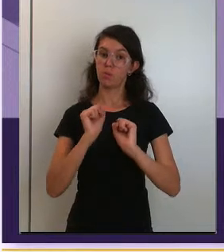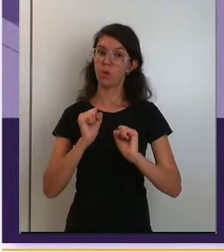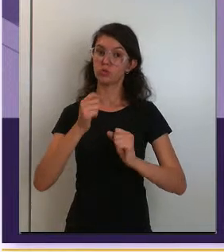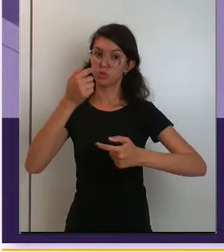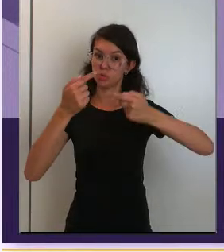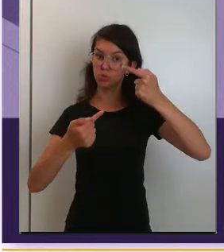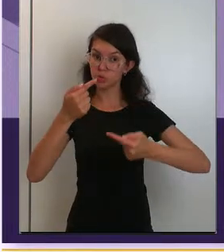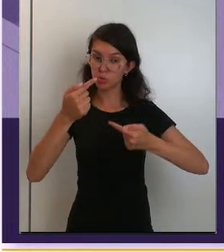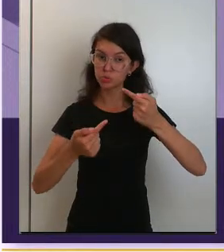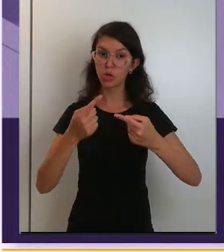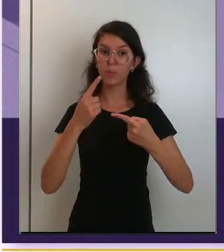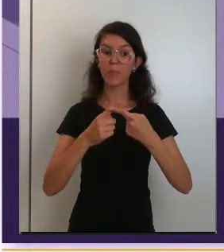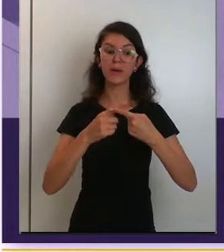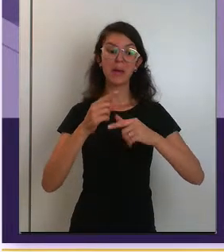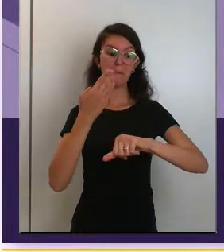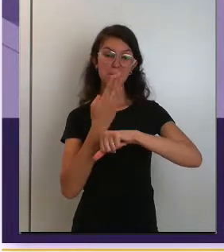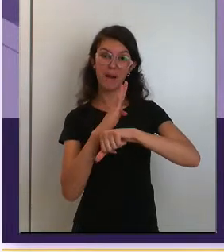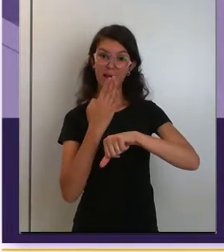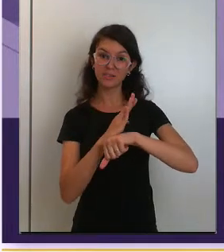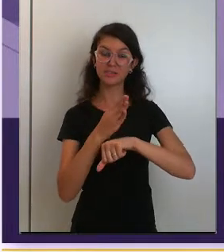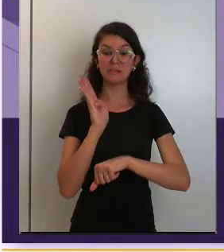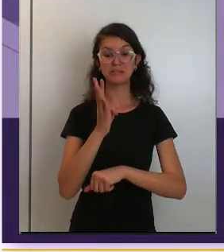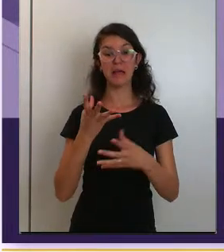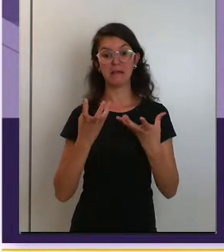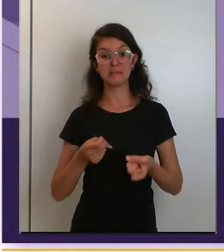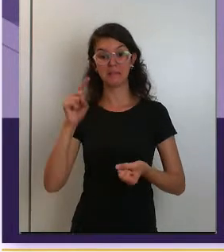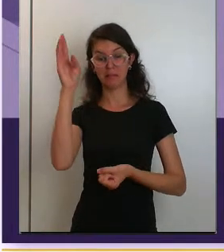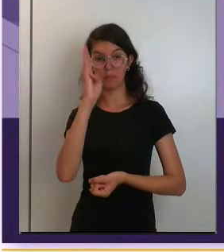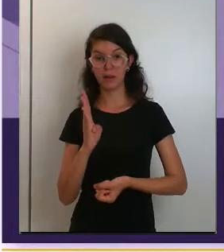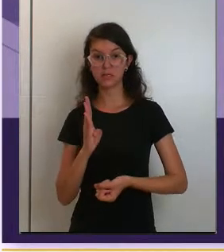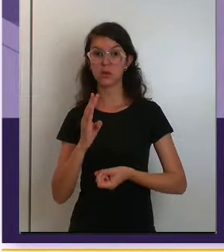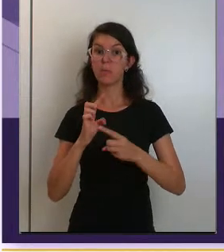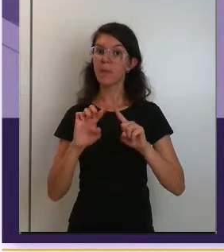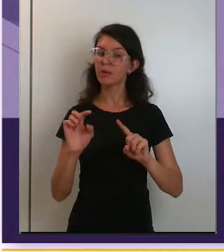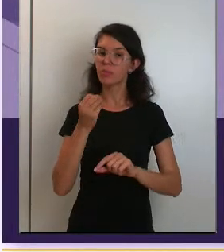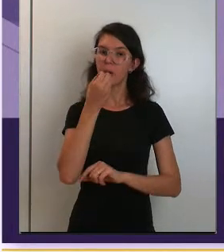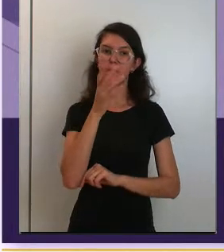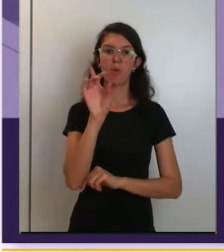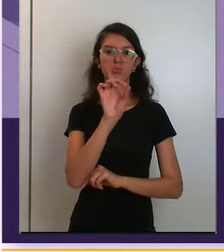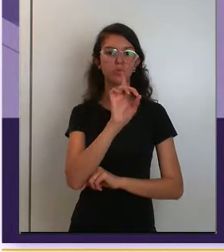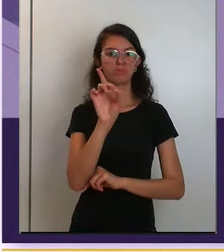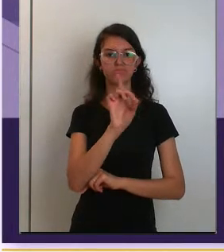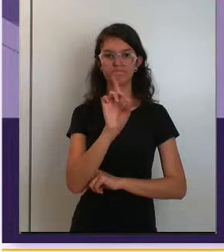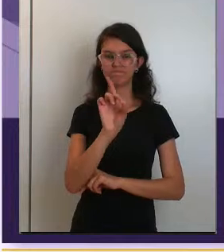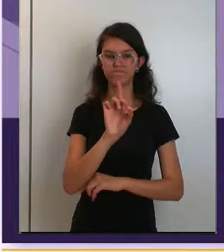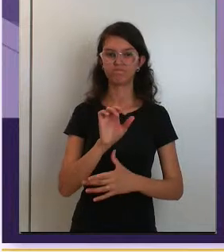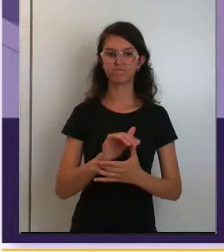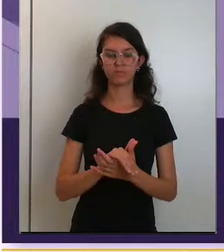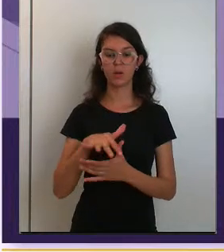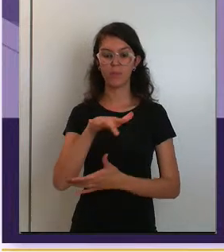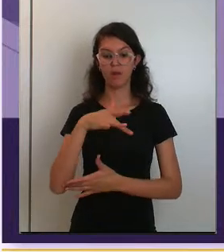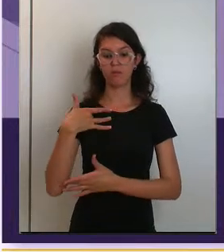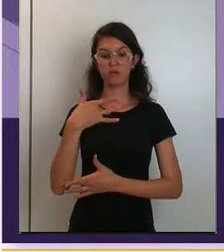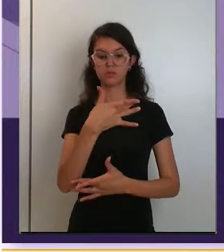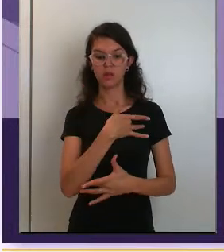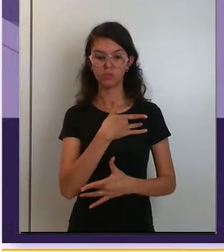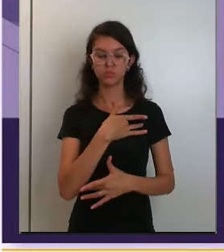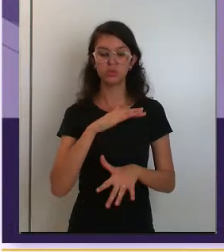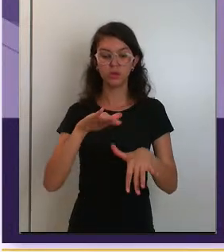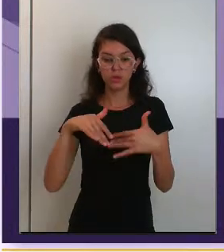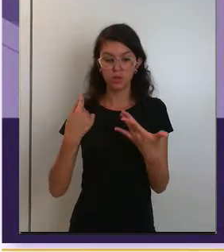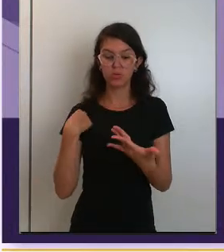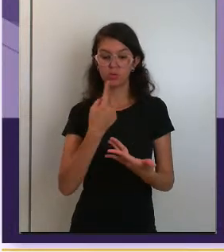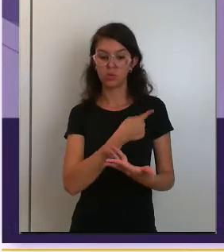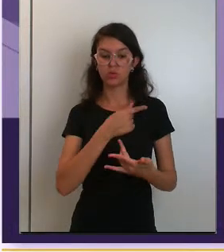culturalmente aceita e difundida no Brasil, mas é contraindicada pelo Ministério da Saúde. Né? A gente pode também discutir